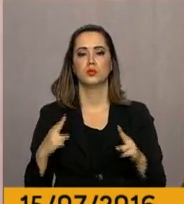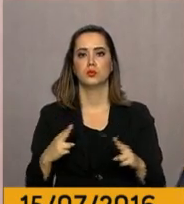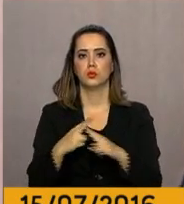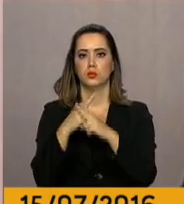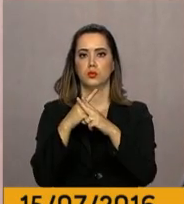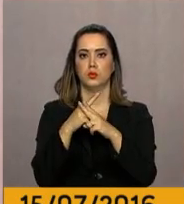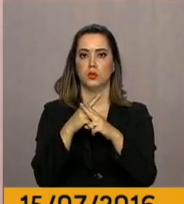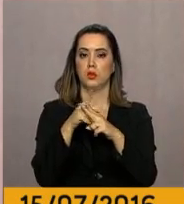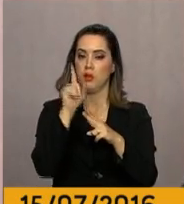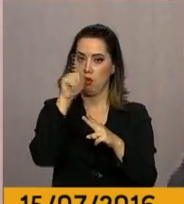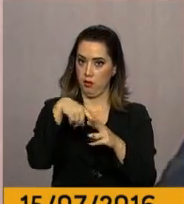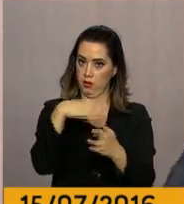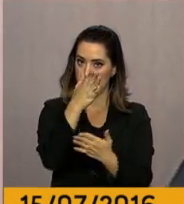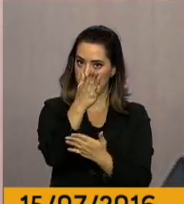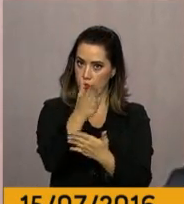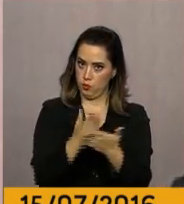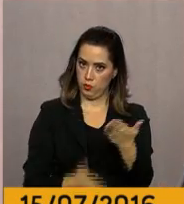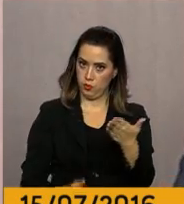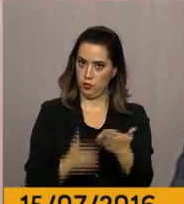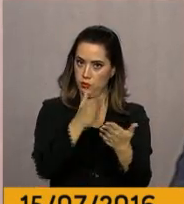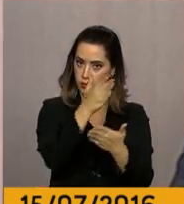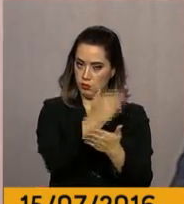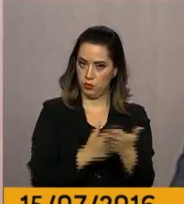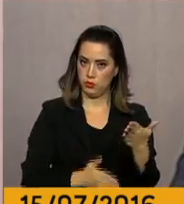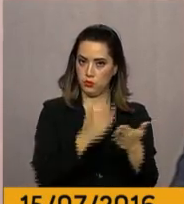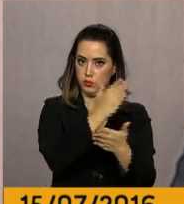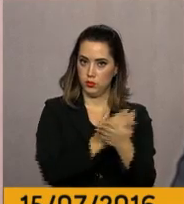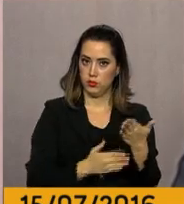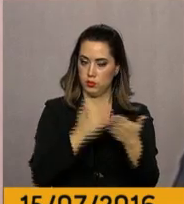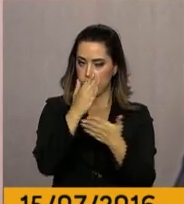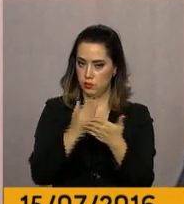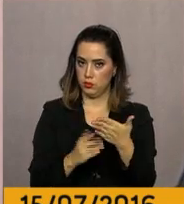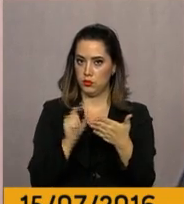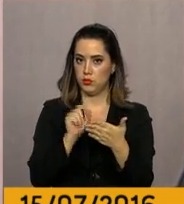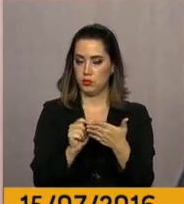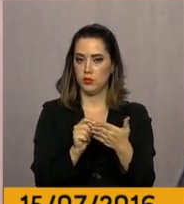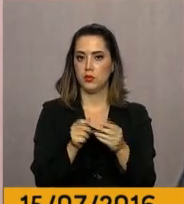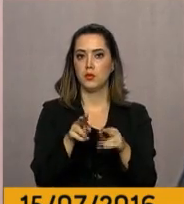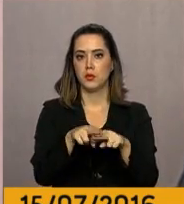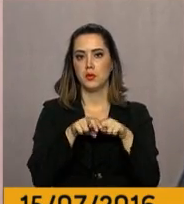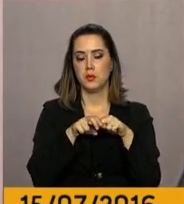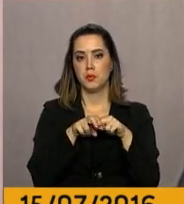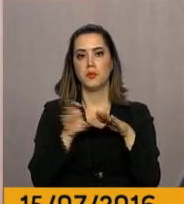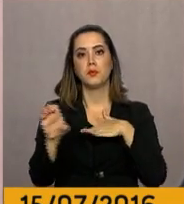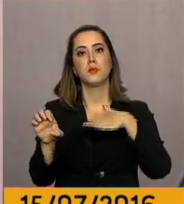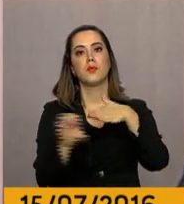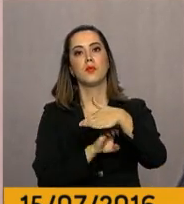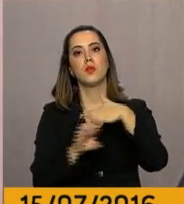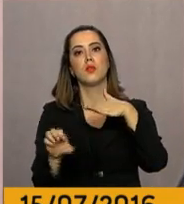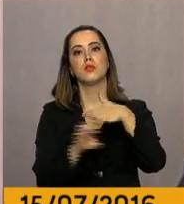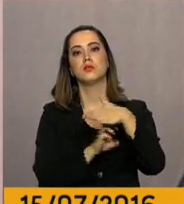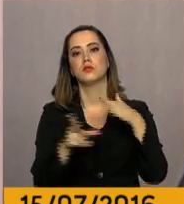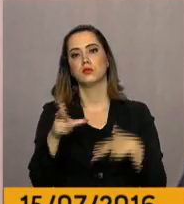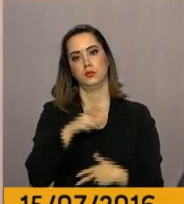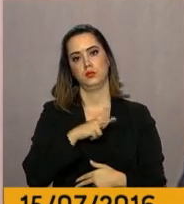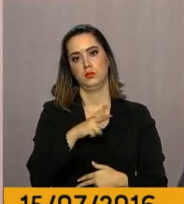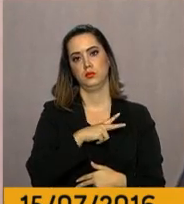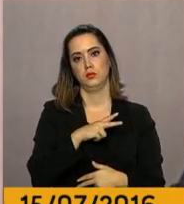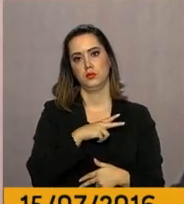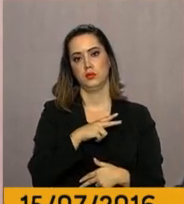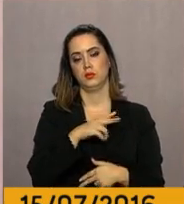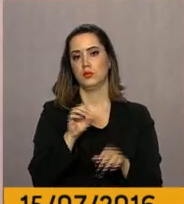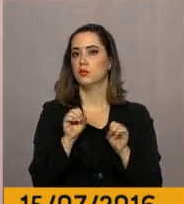será compartilhada e arcada pelas instituições privadas de ensino